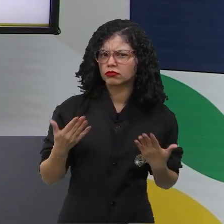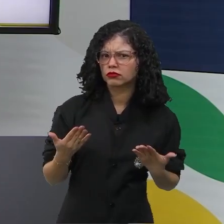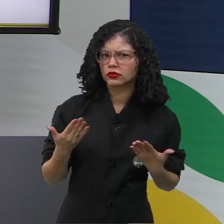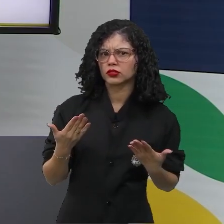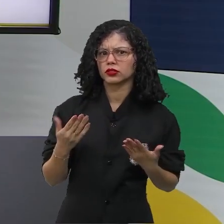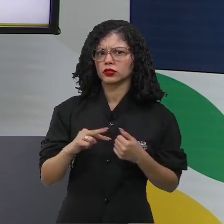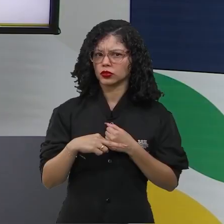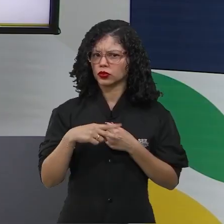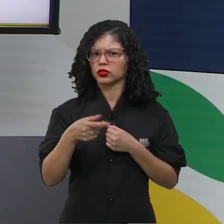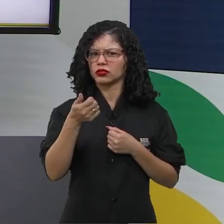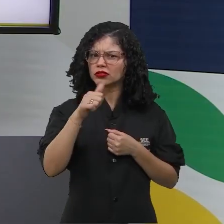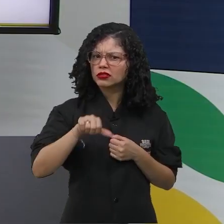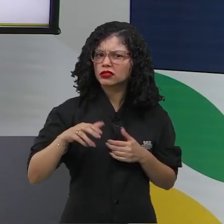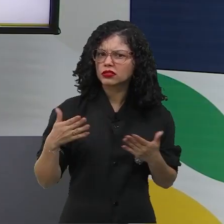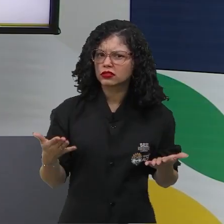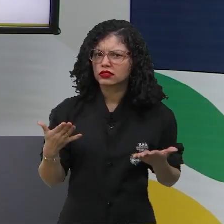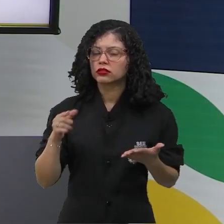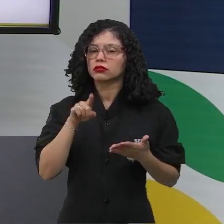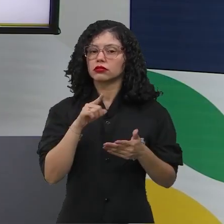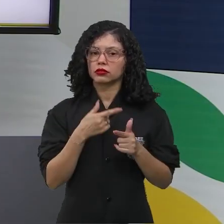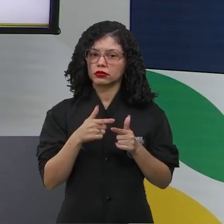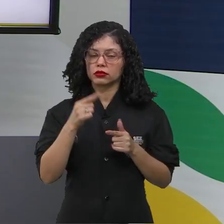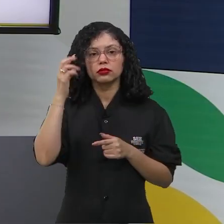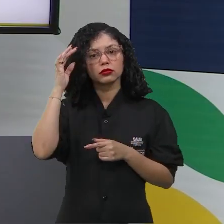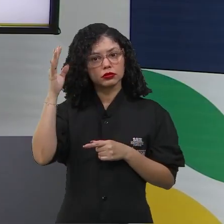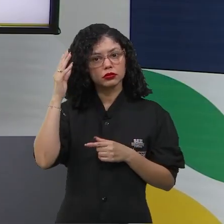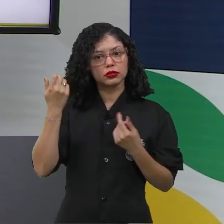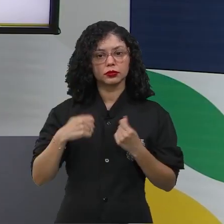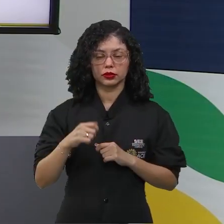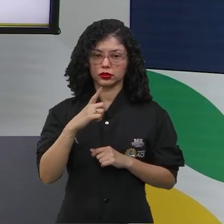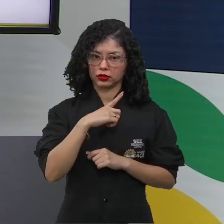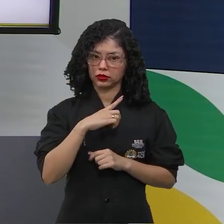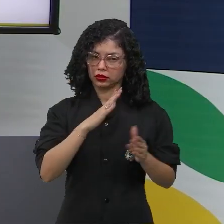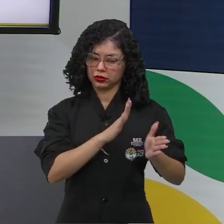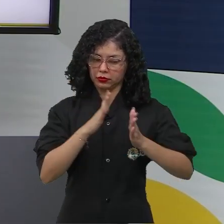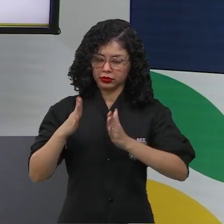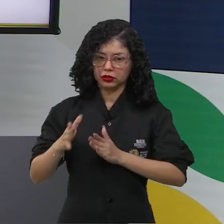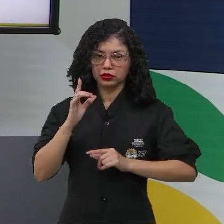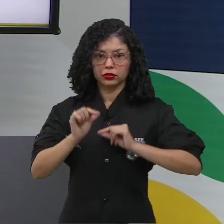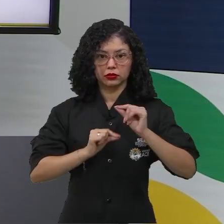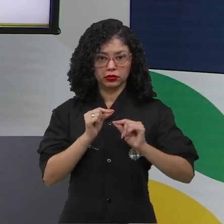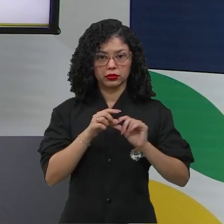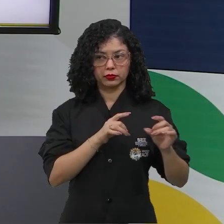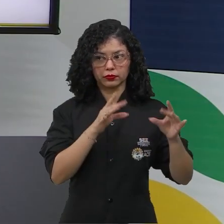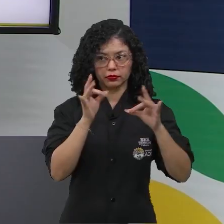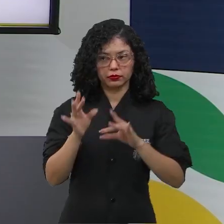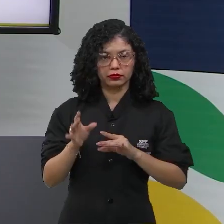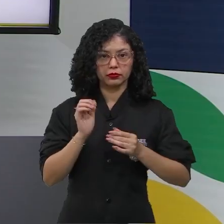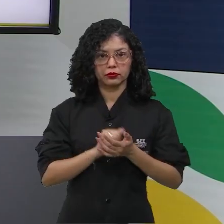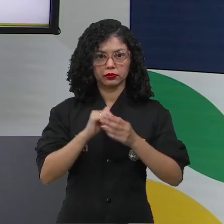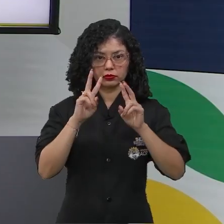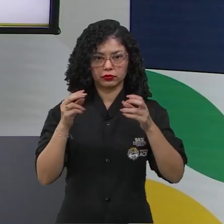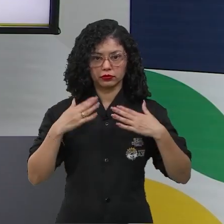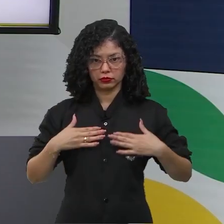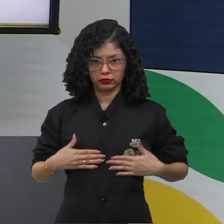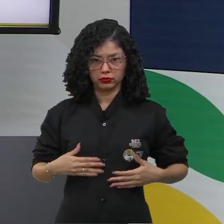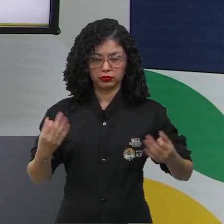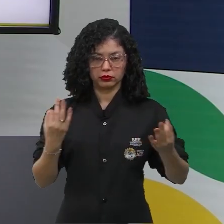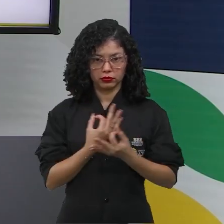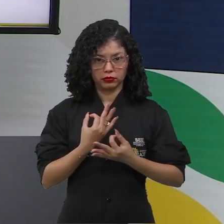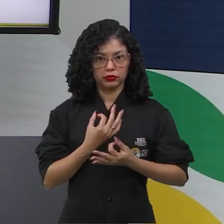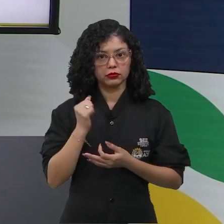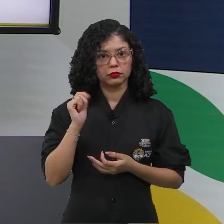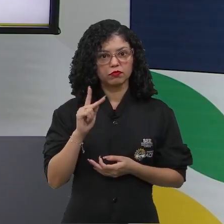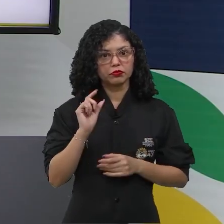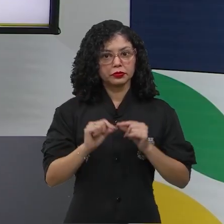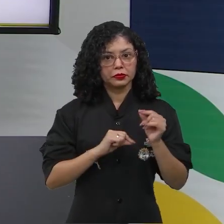tanta consequência negativa? São esses tipos de reflexão que a gente tem que ter a partir do que se é vendido acerca do corpo ideal, do corpo